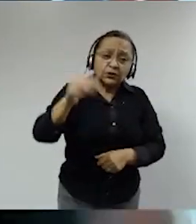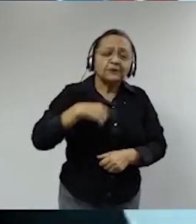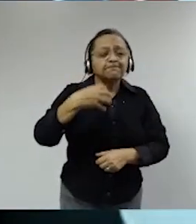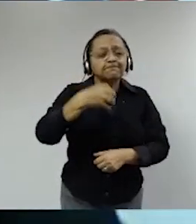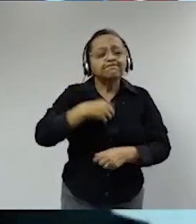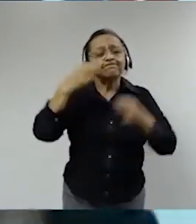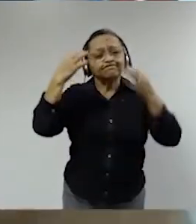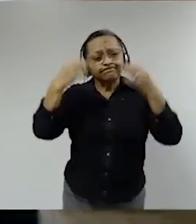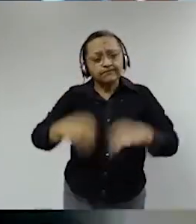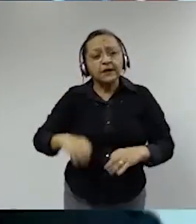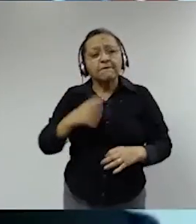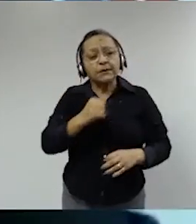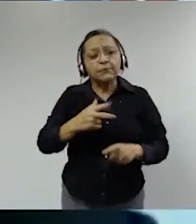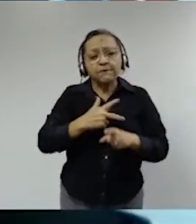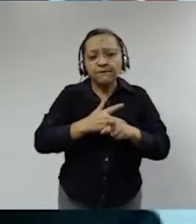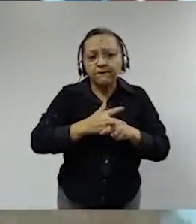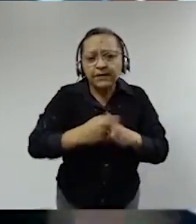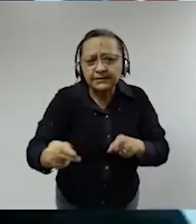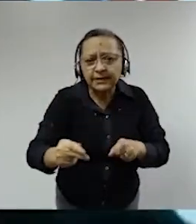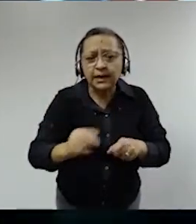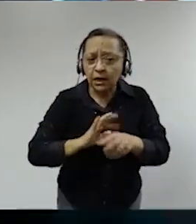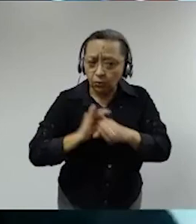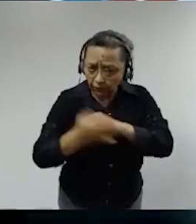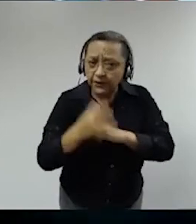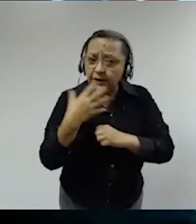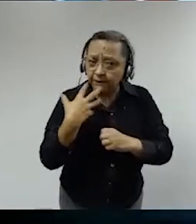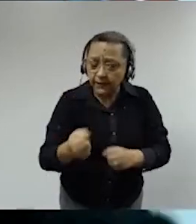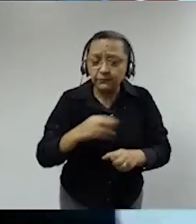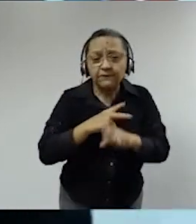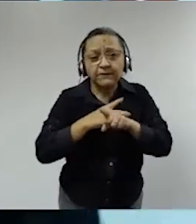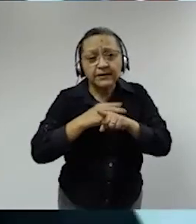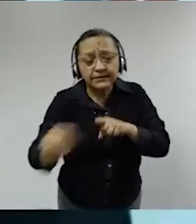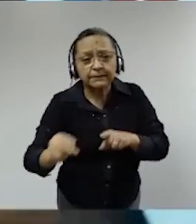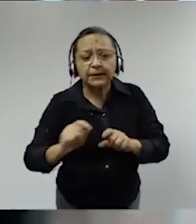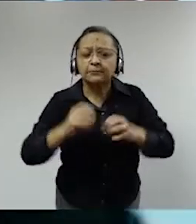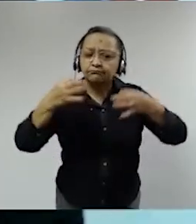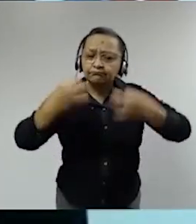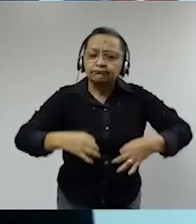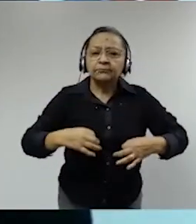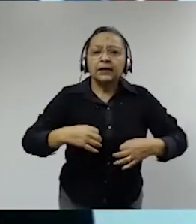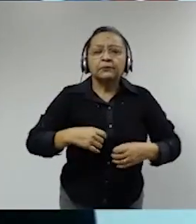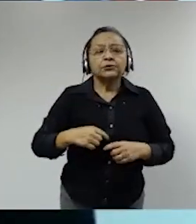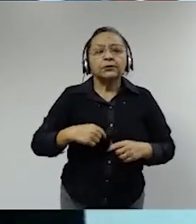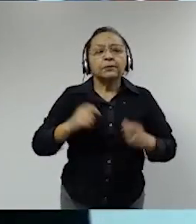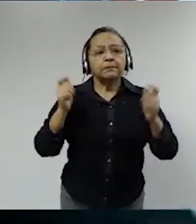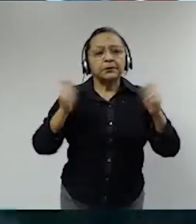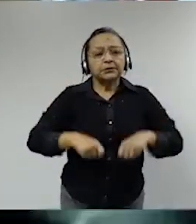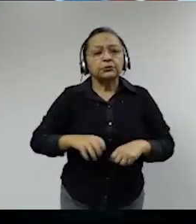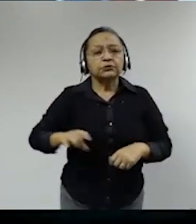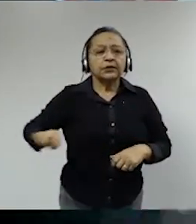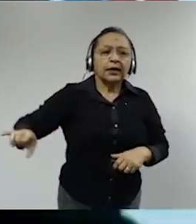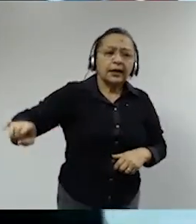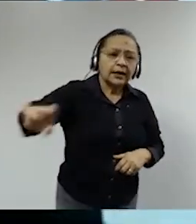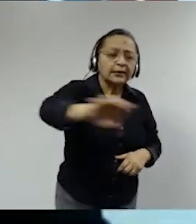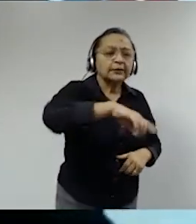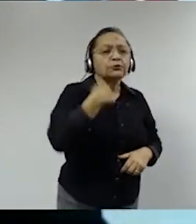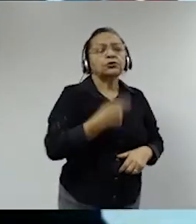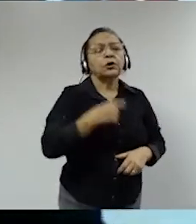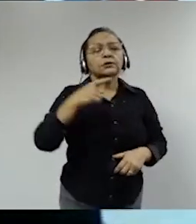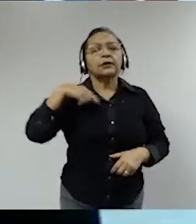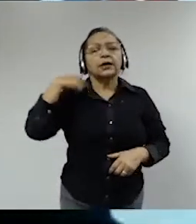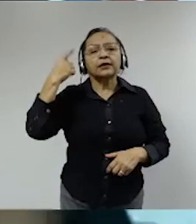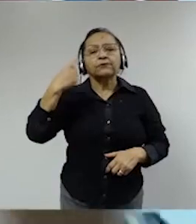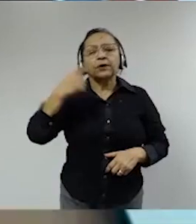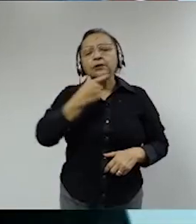pela fibra, pela garra e pela luta que é peculiar de cada um de nós, advogados e advogados brasileiros espalhados por esse